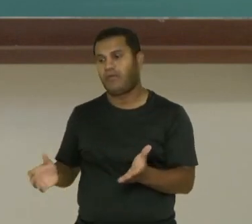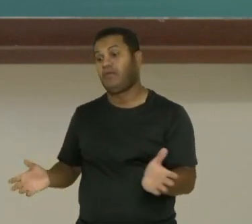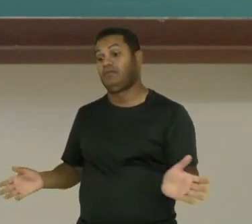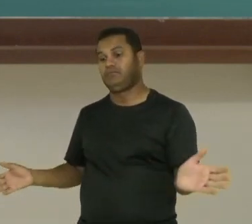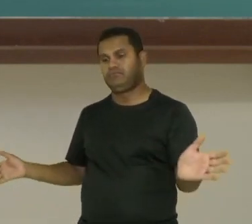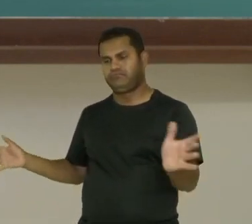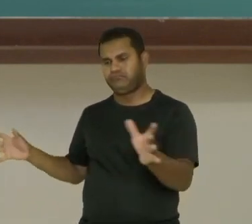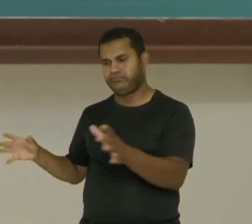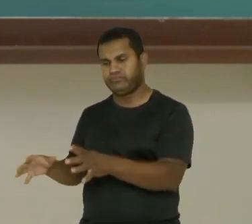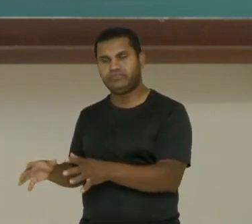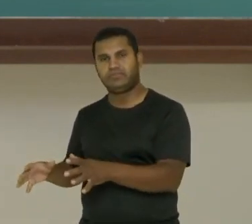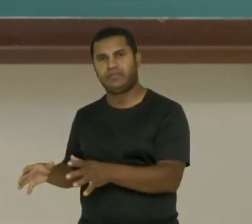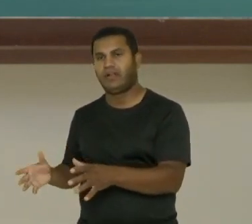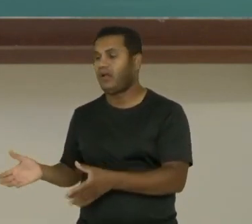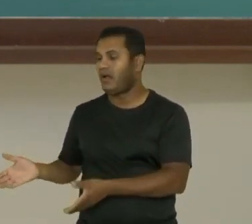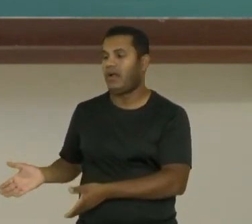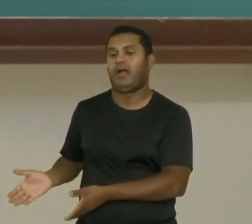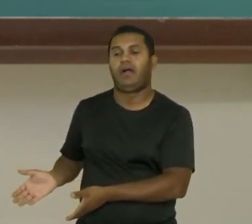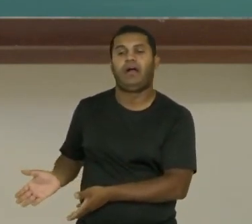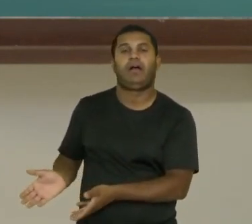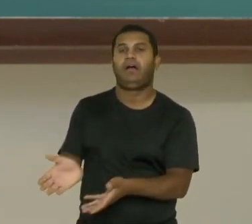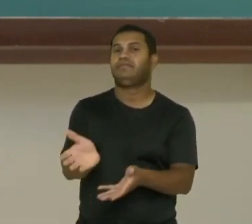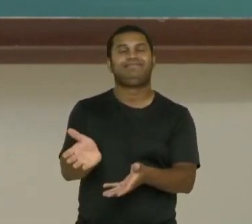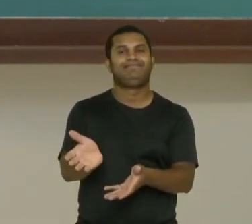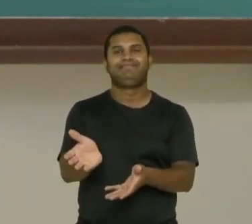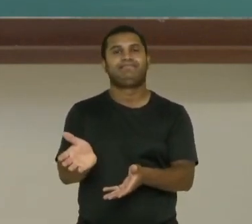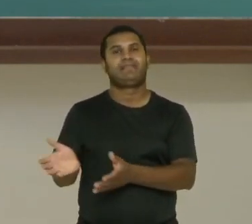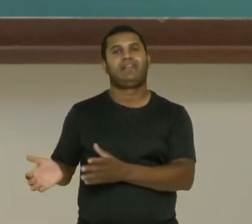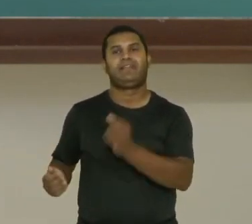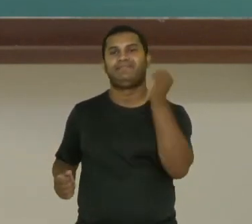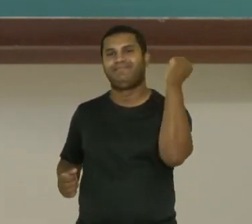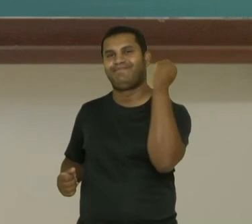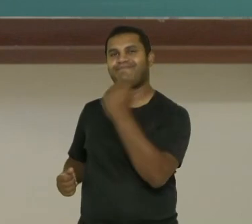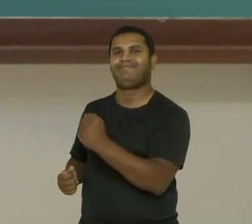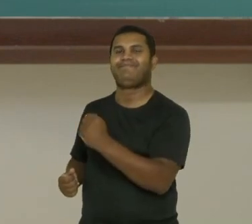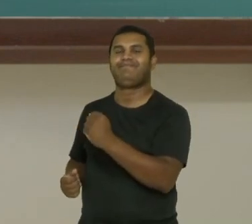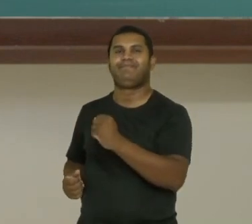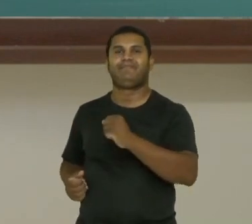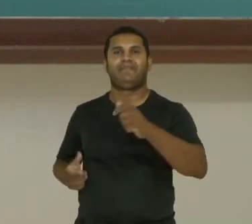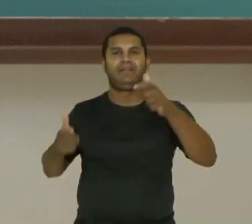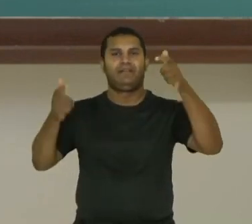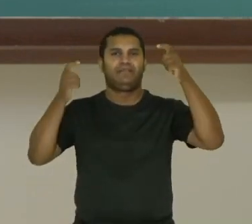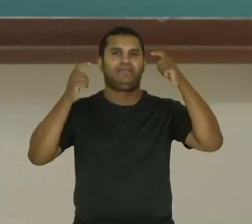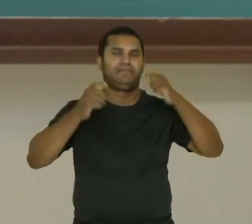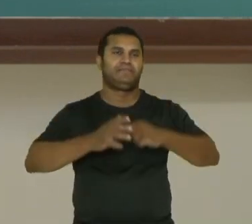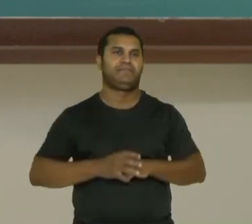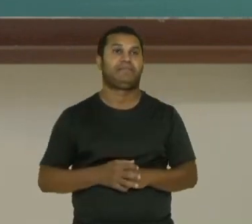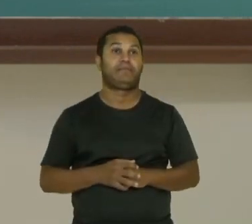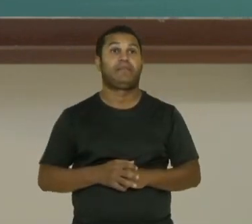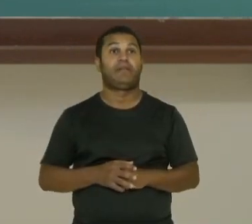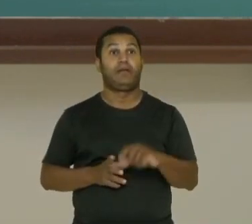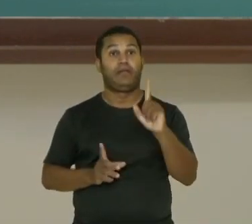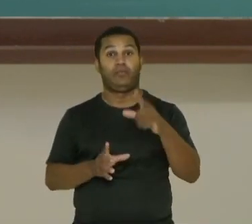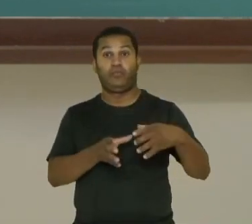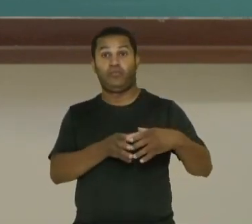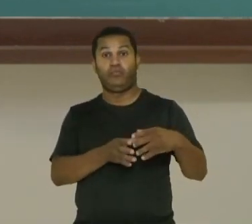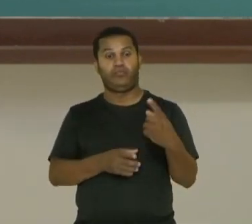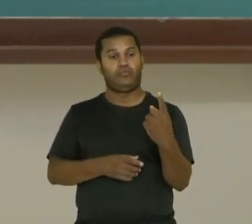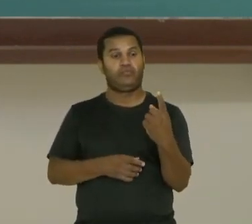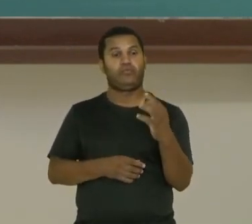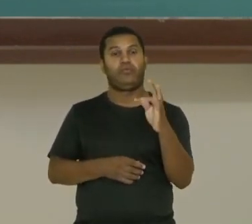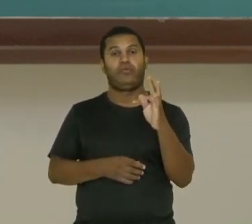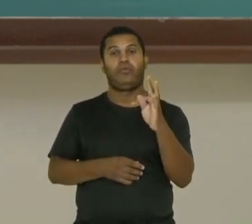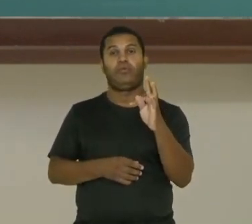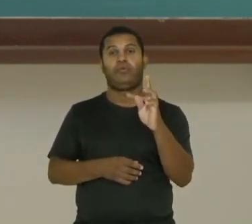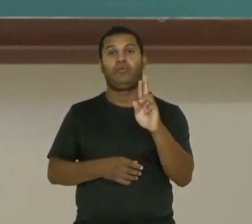Inca. E começam a conquista do Império Inca. Mas o Tupac Amaru, então, um líder indígena, se coloca como